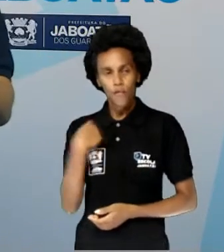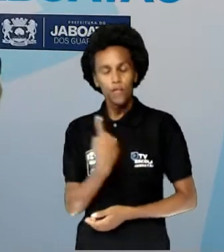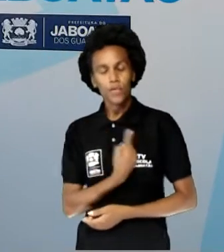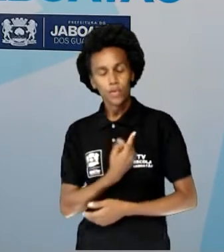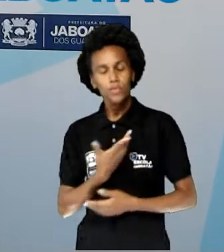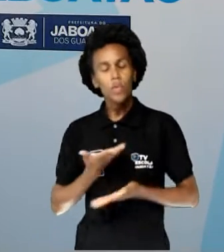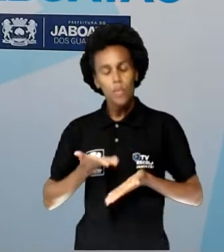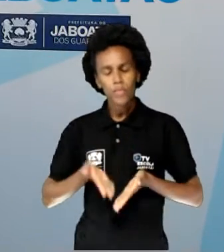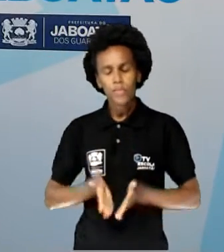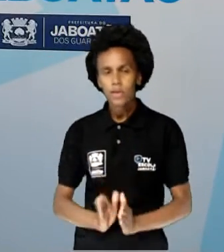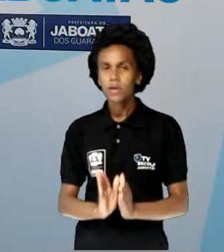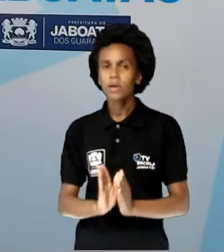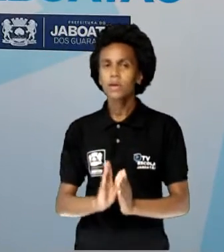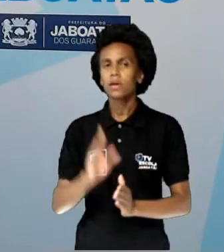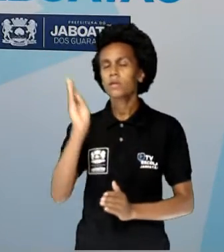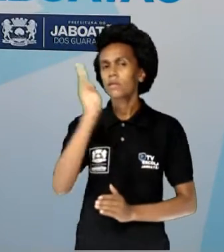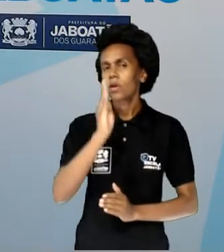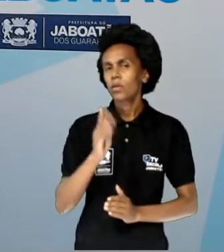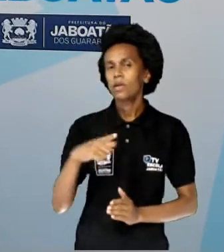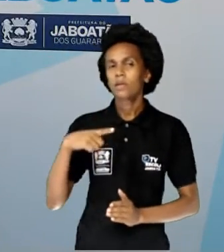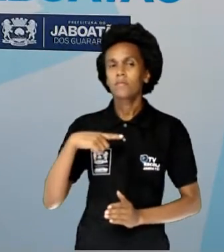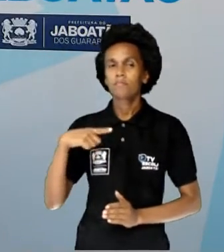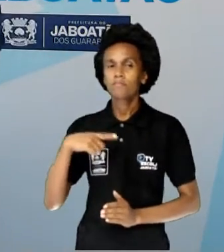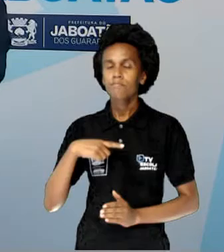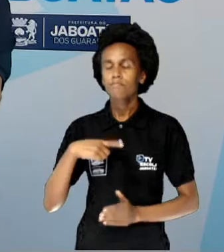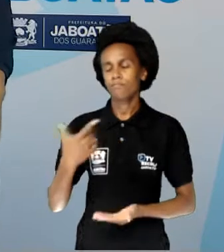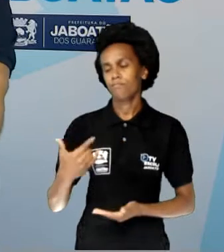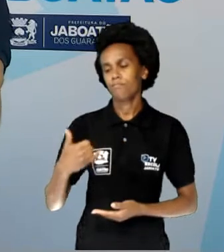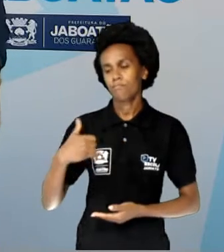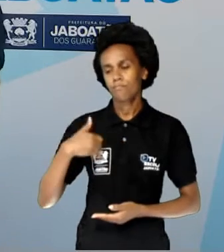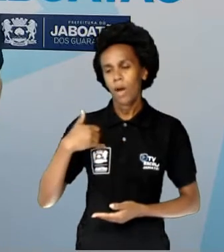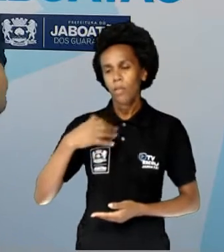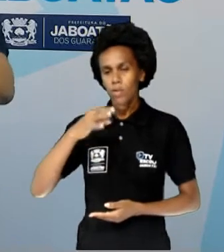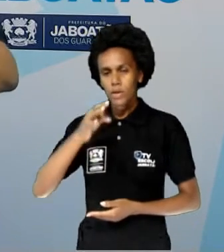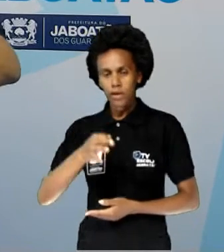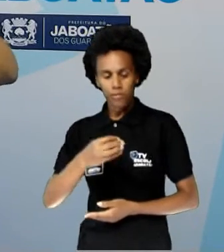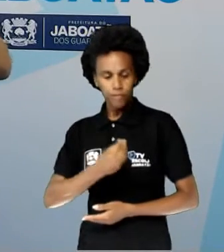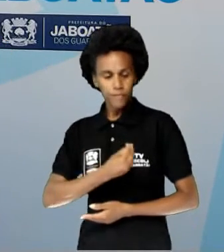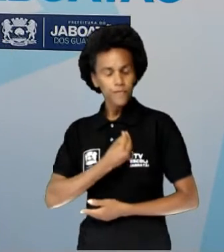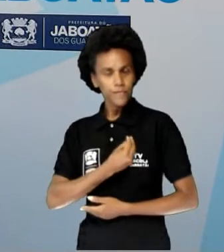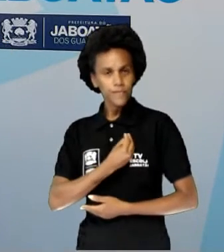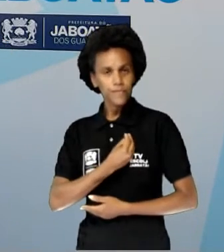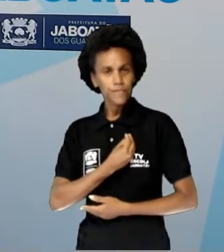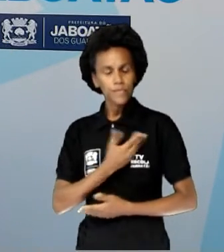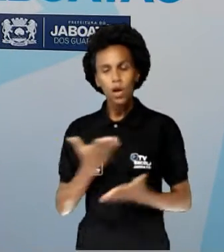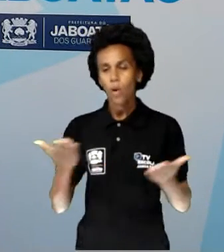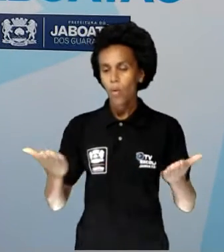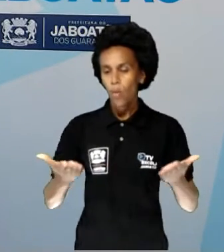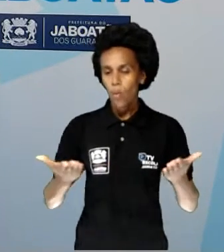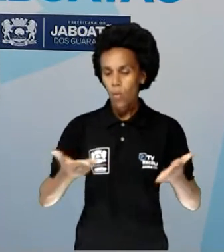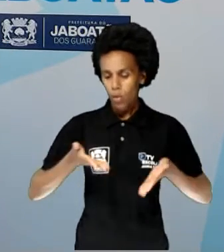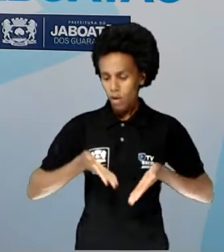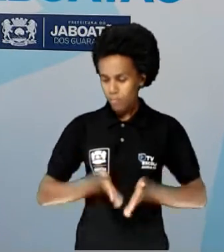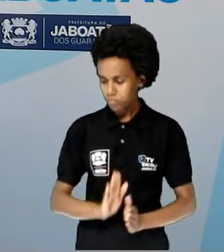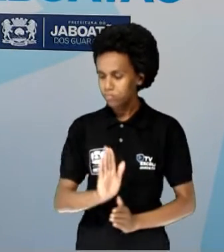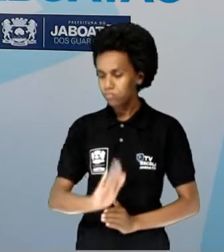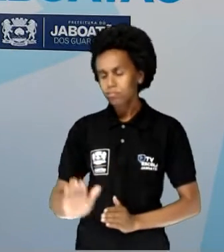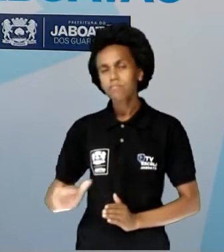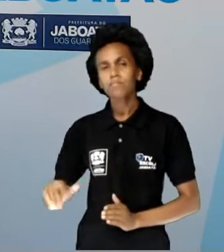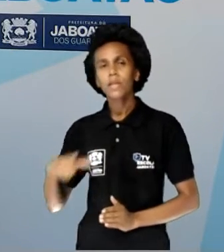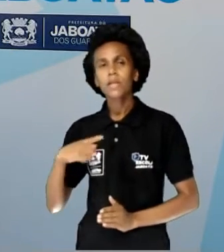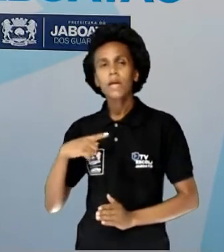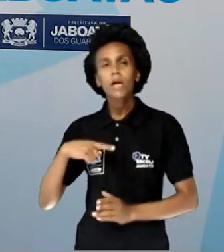tinha uma expectativa de vida. Hoje, quando nasce uma criança, ela tem uma outra expectativa de vida, que é